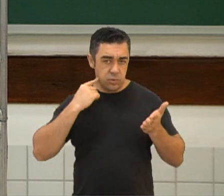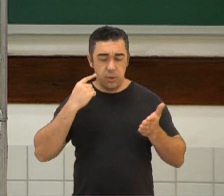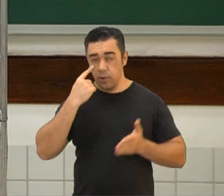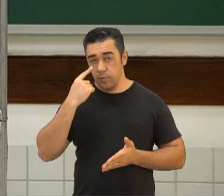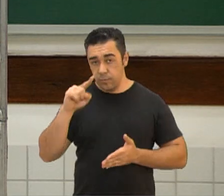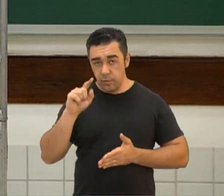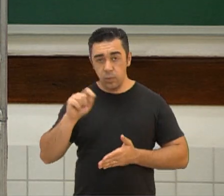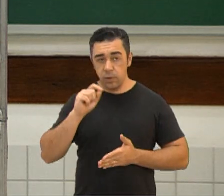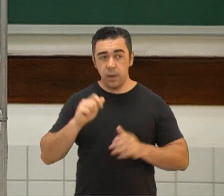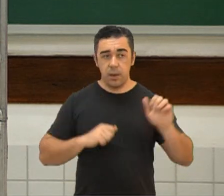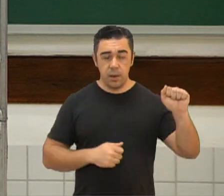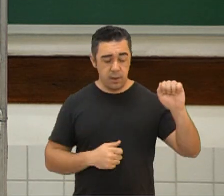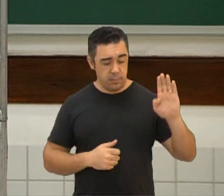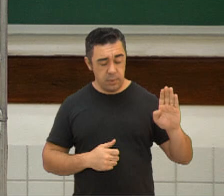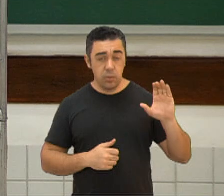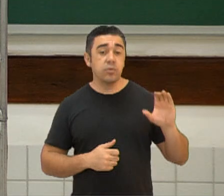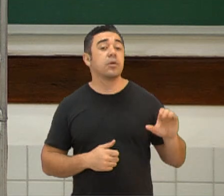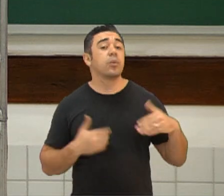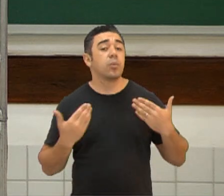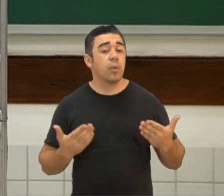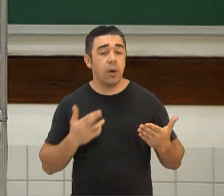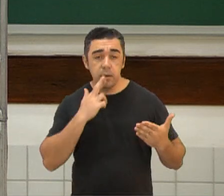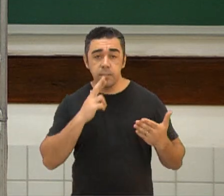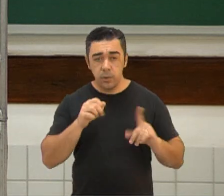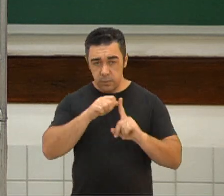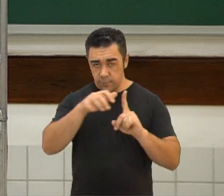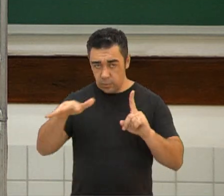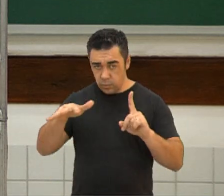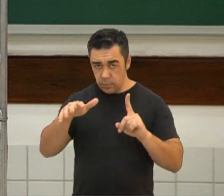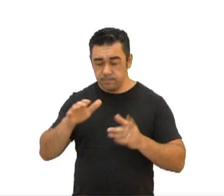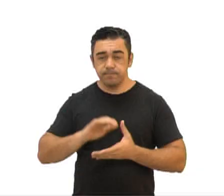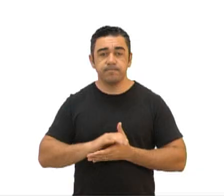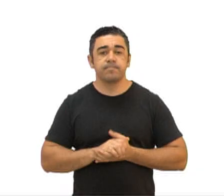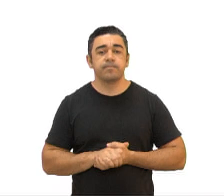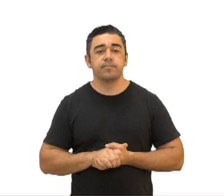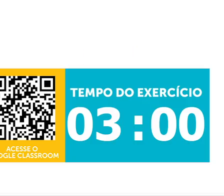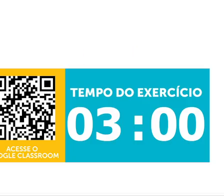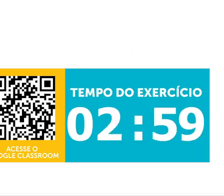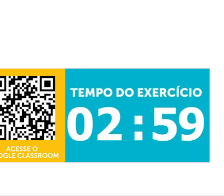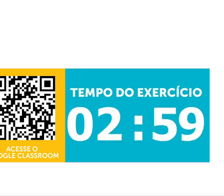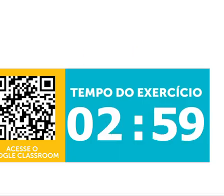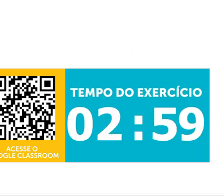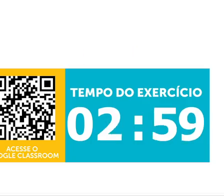marcar ali uma das alternativas, indicando a figura de linguagem correspondente.